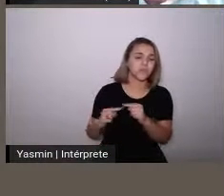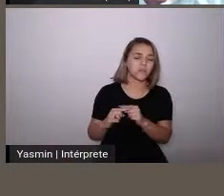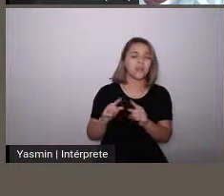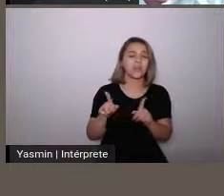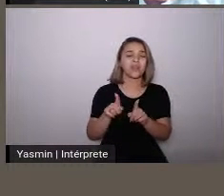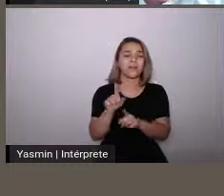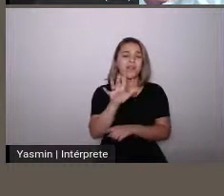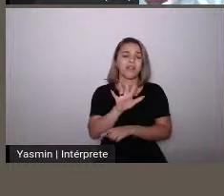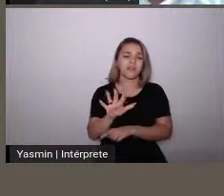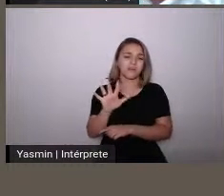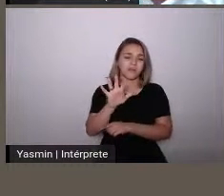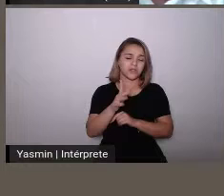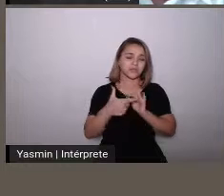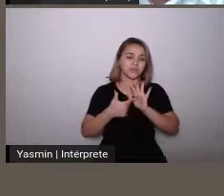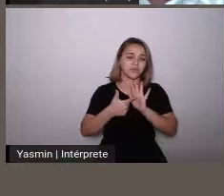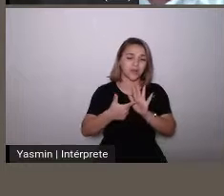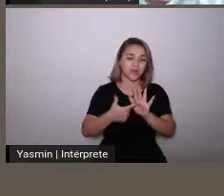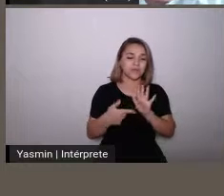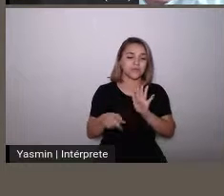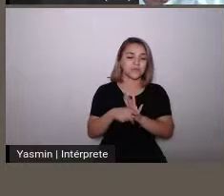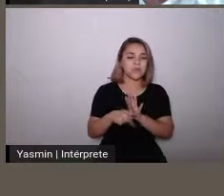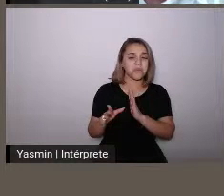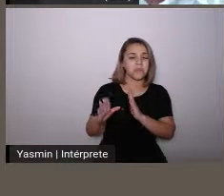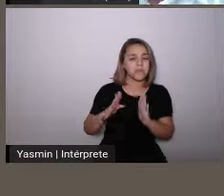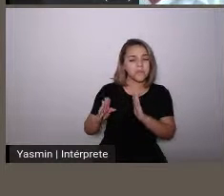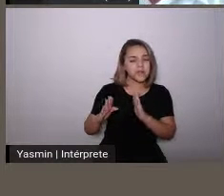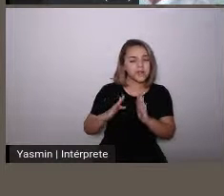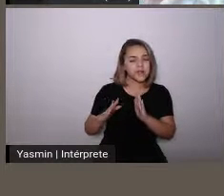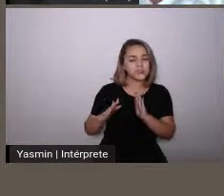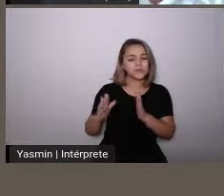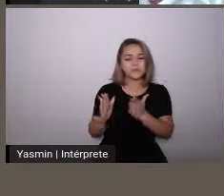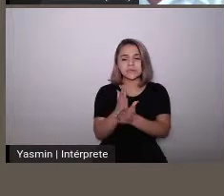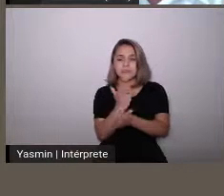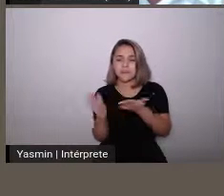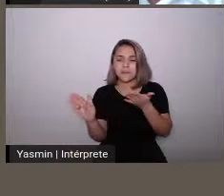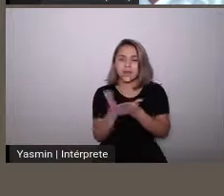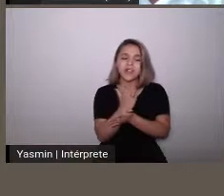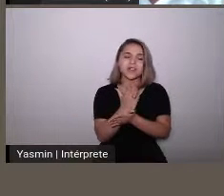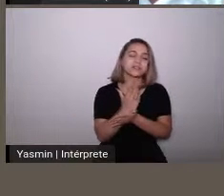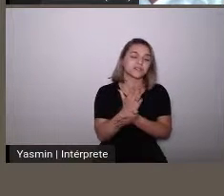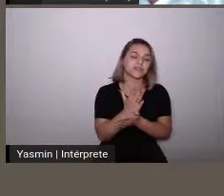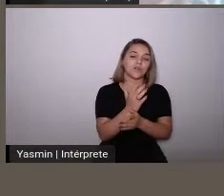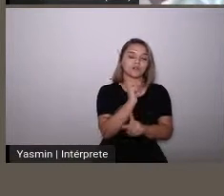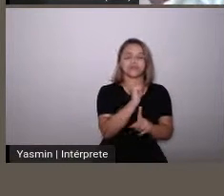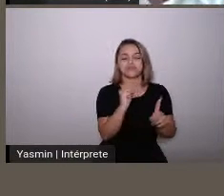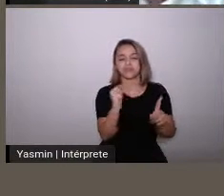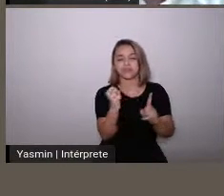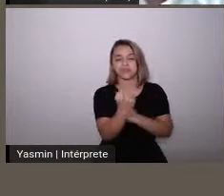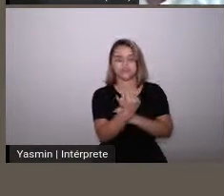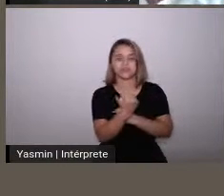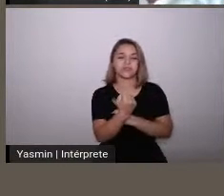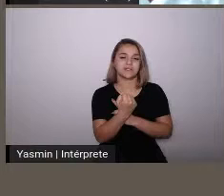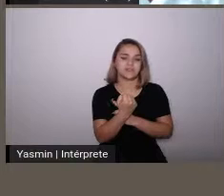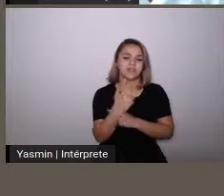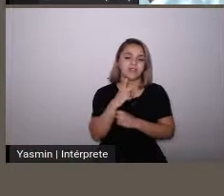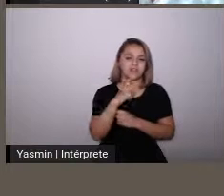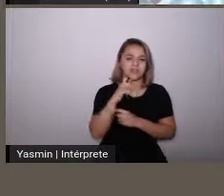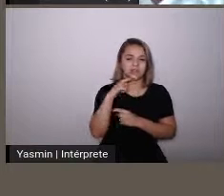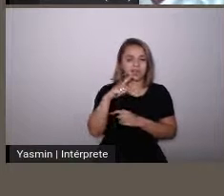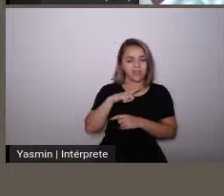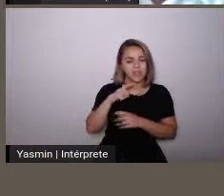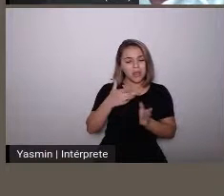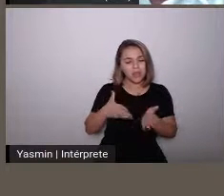muito por essa perspectiva de classe, né? Essa produção, de uma certa maneira, era vista como precária, e